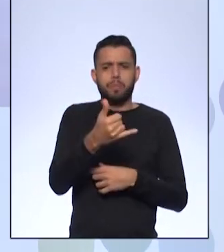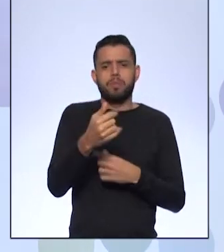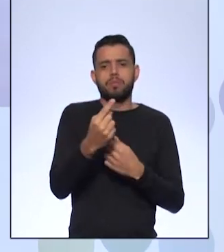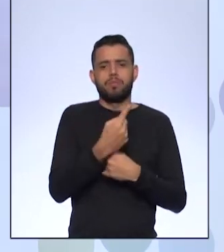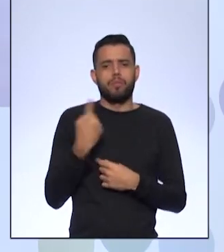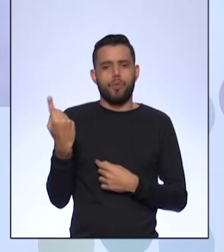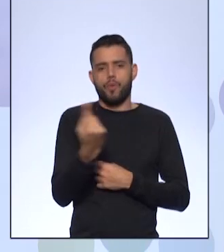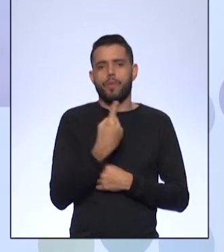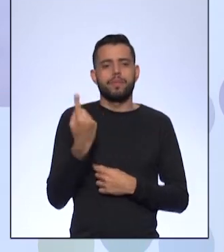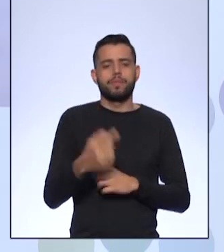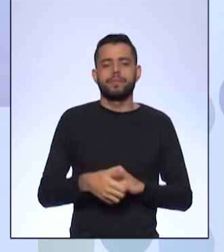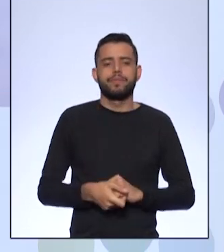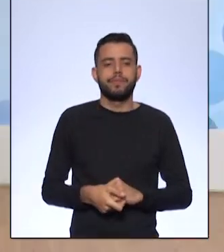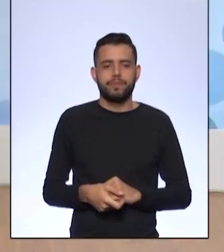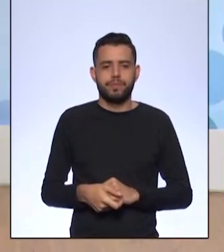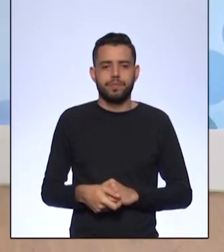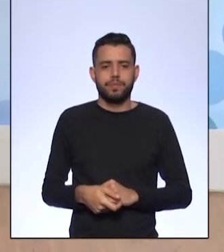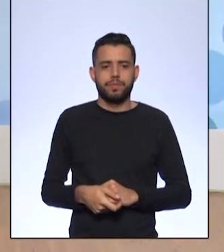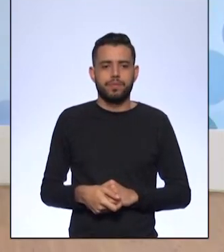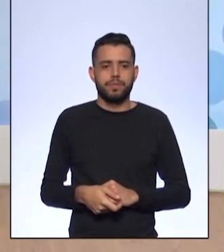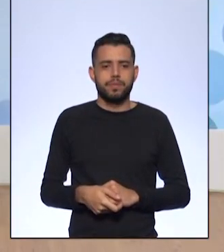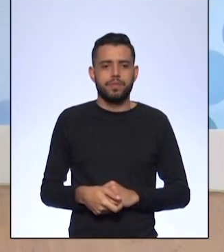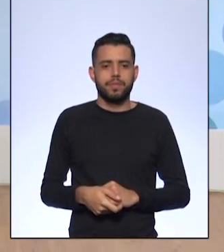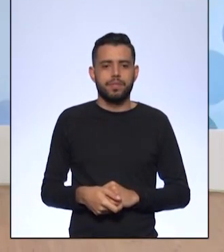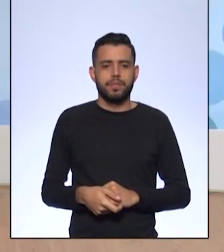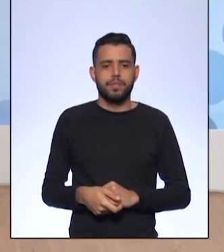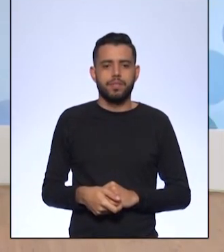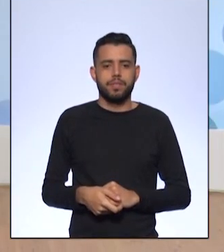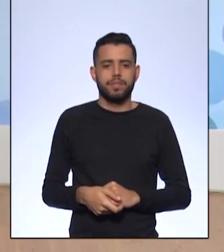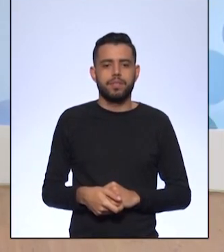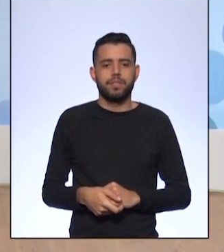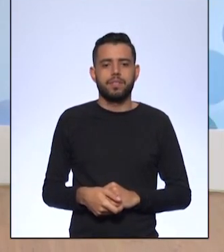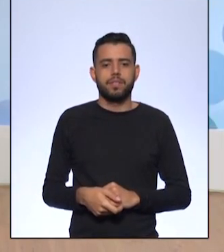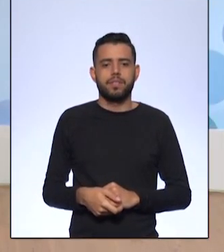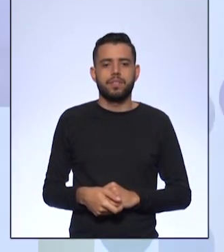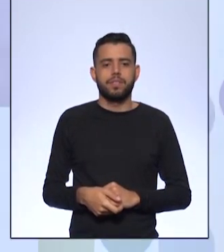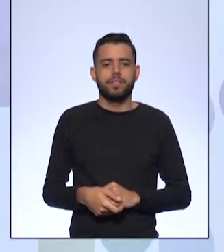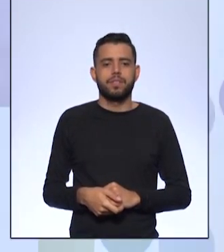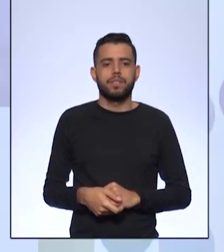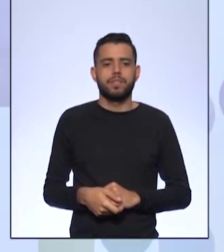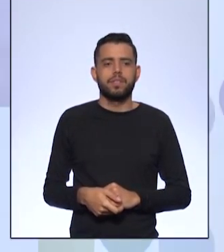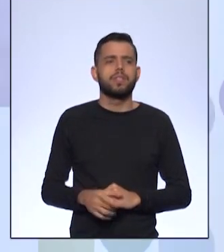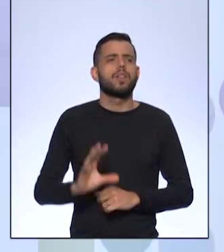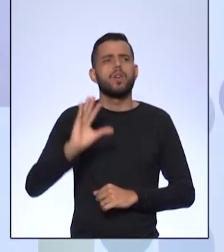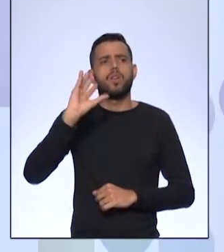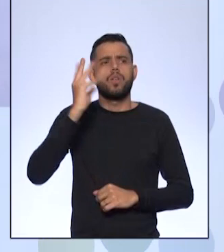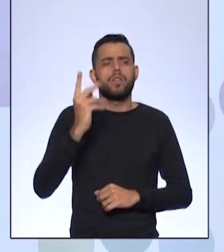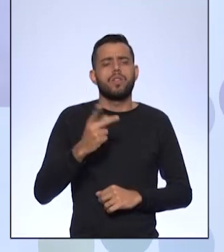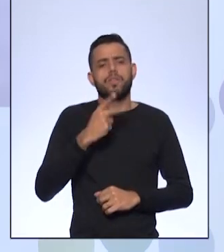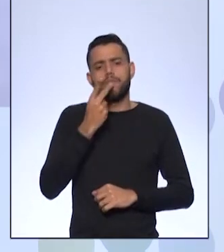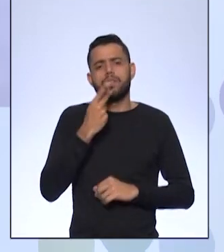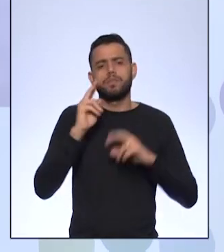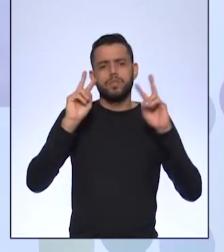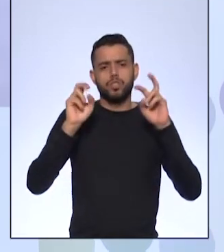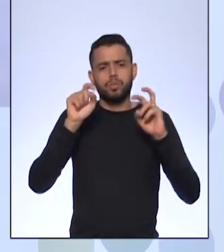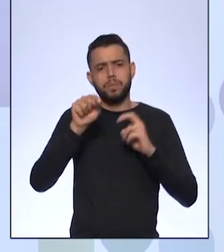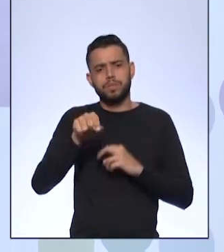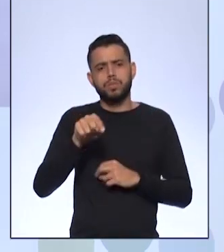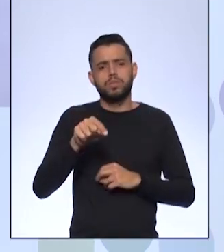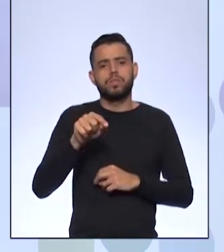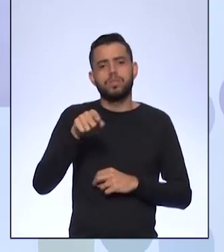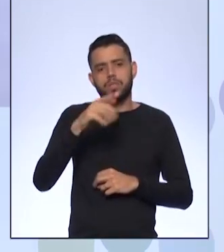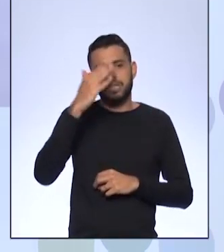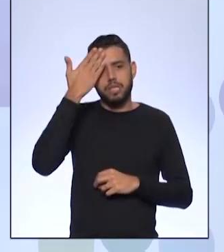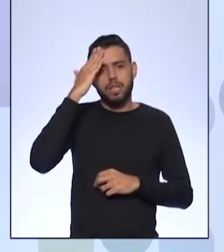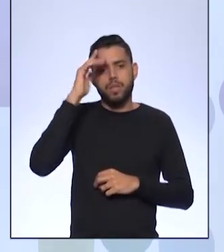isso. Fabiana, você tá dando ideias que... Para, volta. O que acontece? Quando a gente fala sobre isso, é que vocês têm que entender